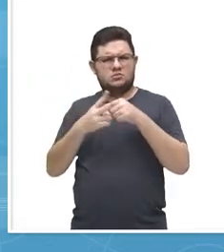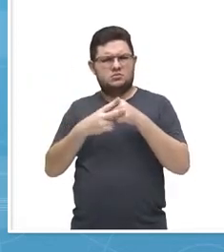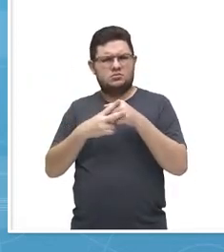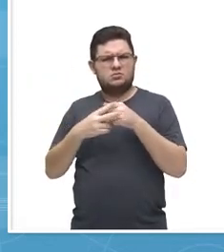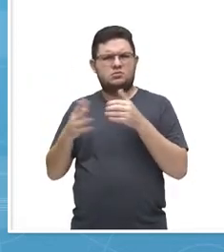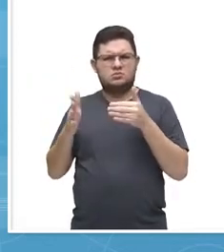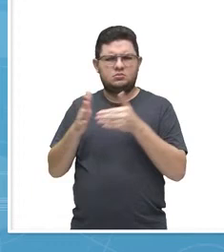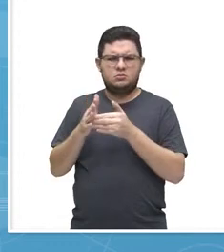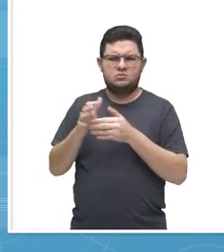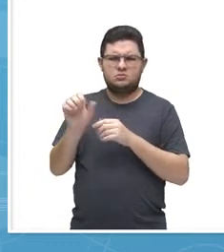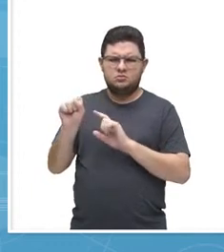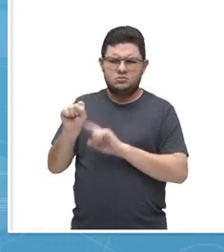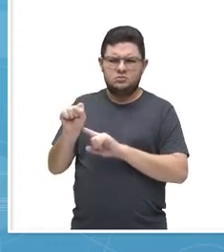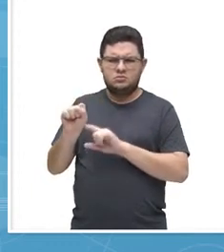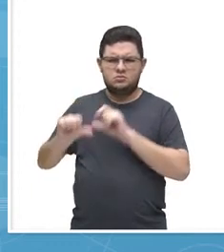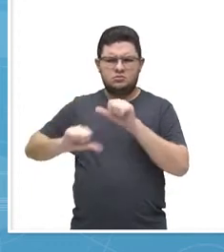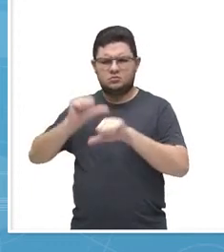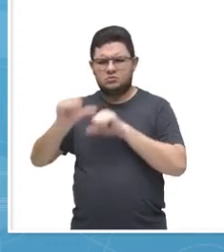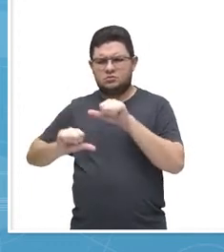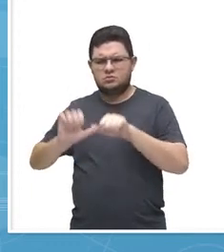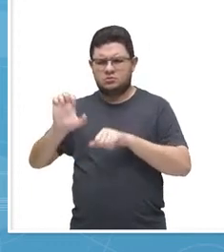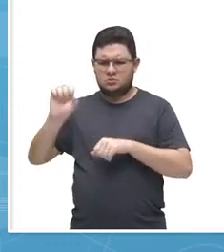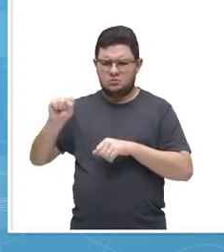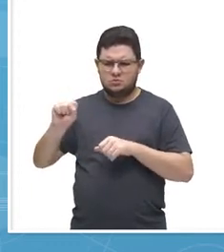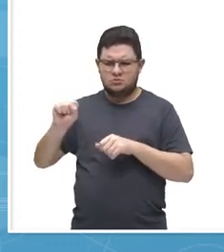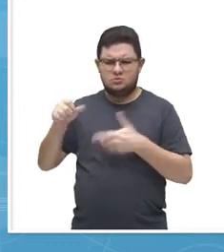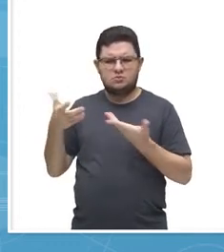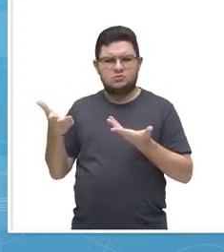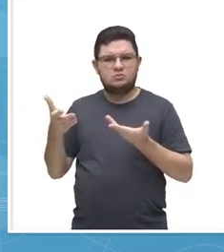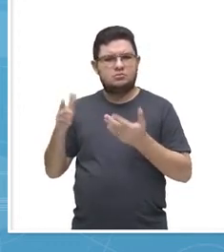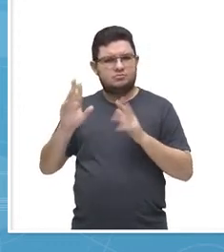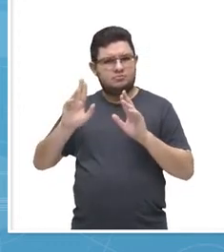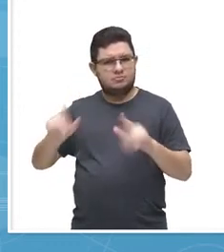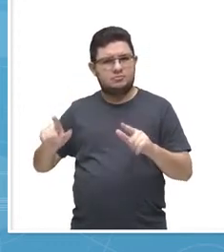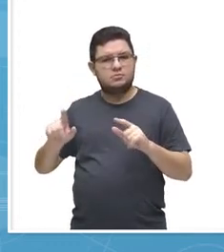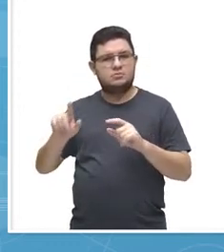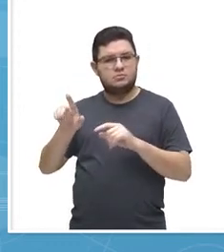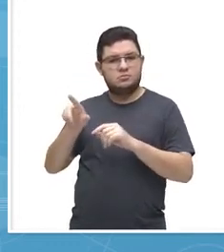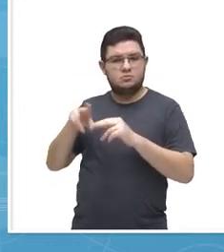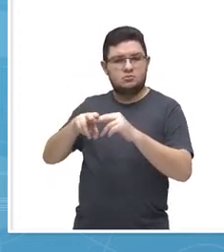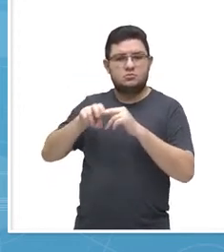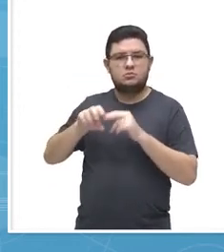ES? Acho que não é o caso, né? Porque study termina em Y. Letra